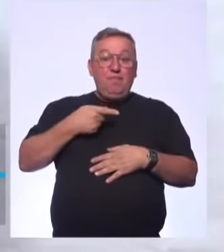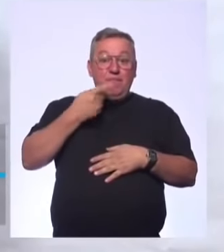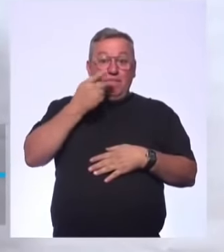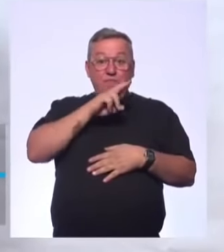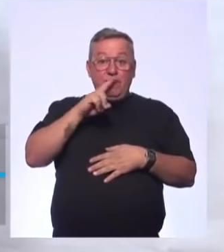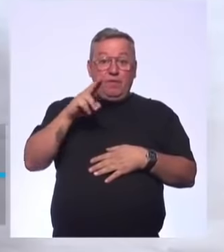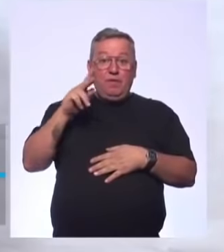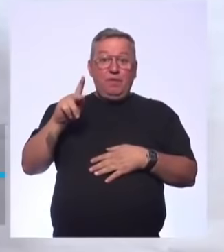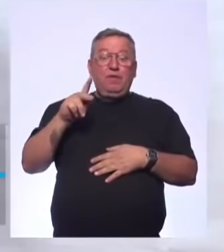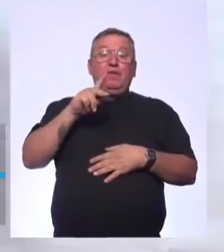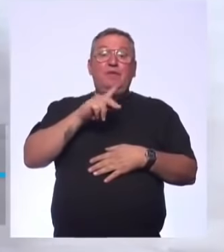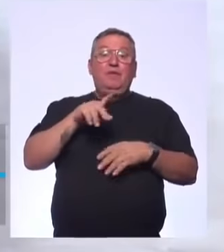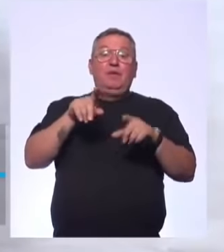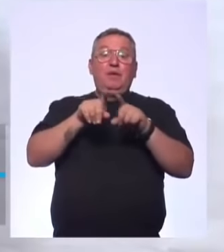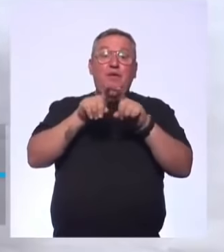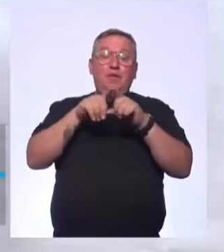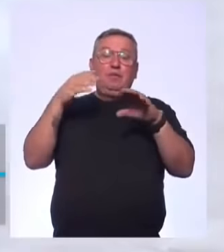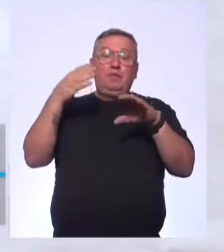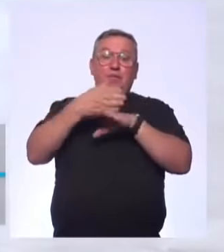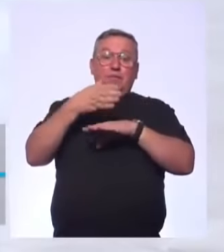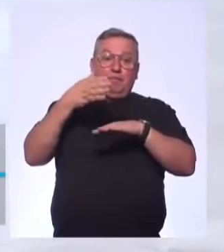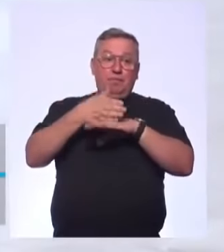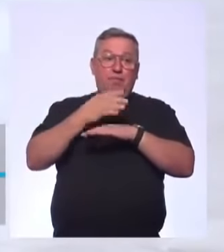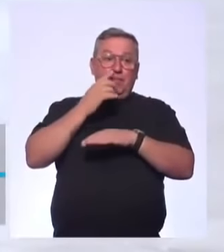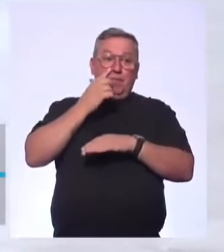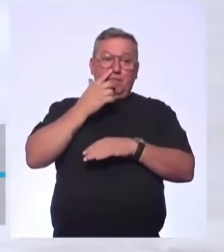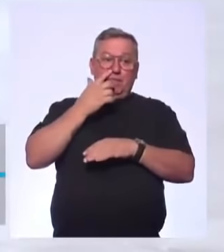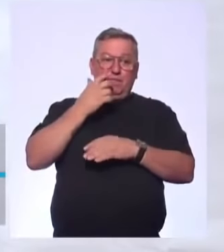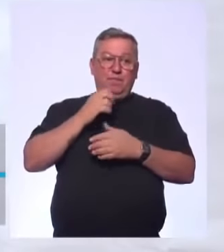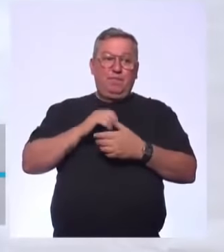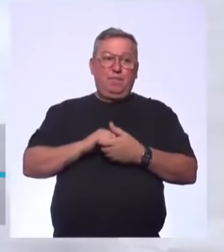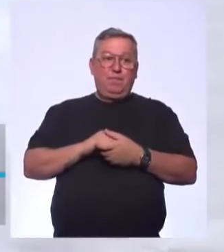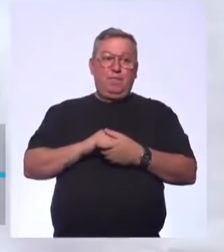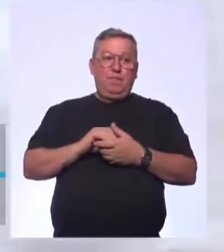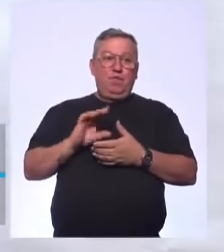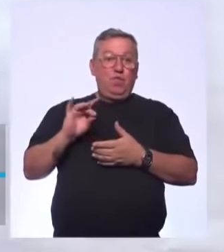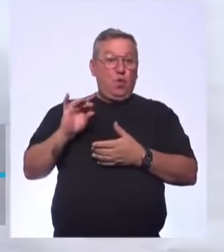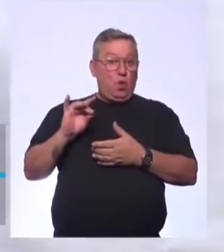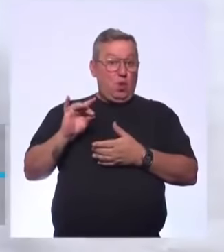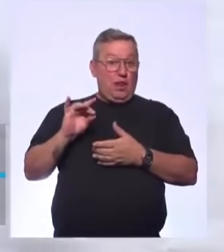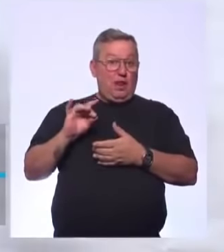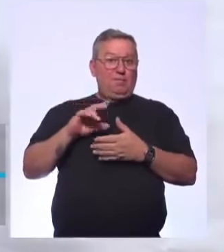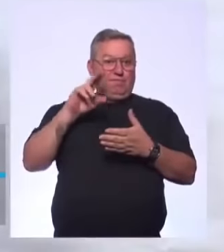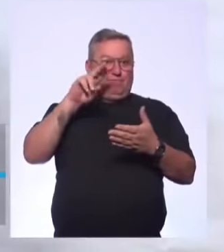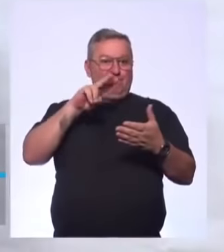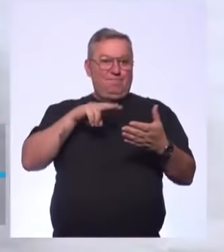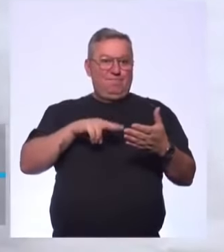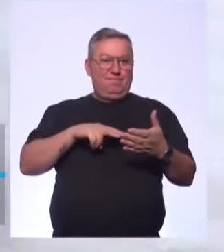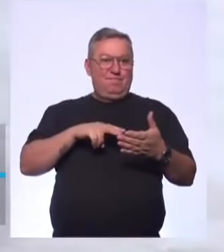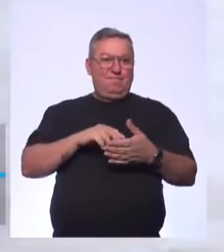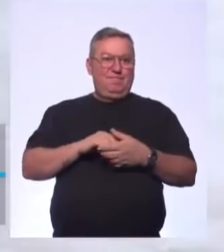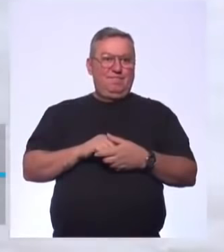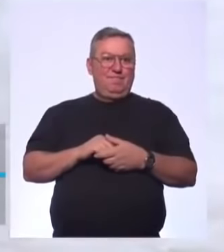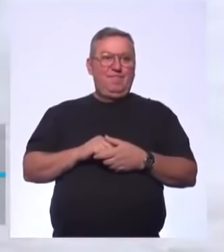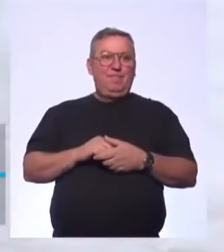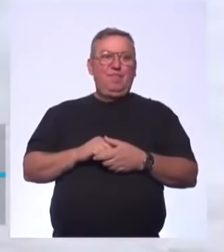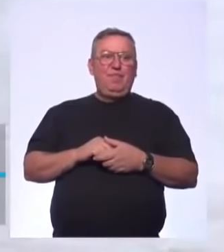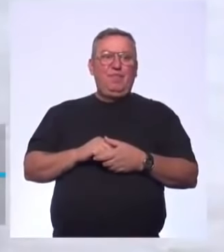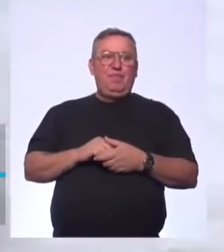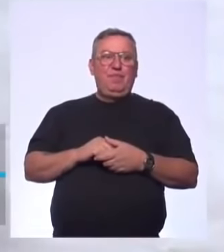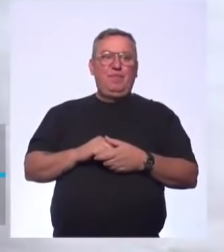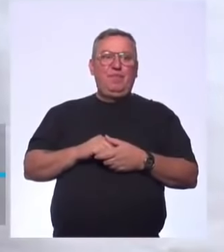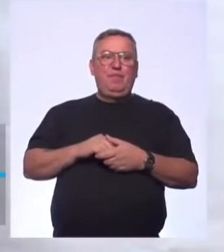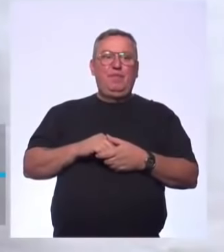professores agradecendo pela participação de vocês. Vou colar, viu, gente? Porque está aumentando a lista, Ed.